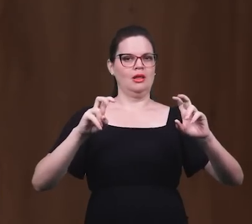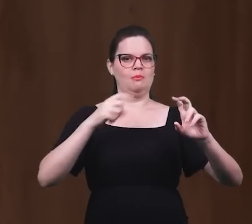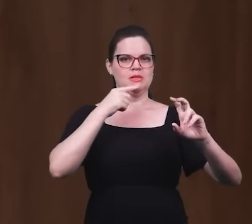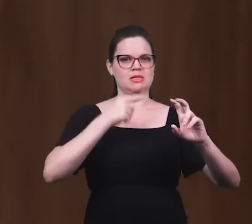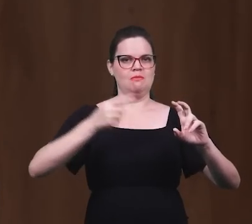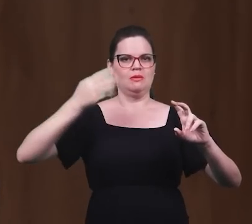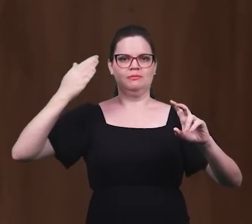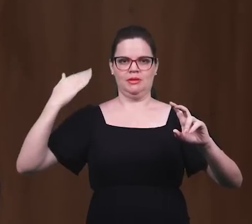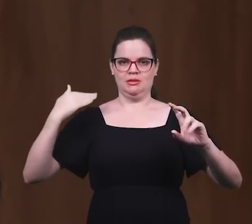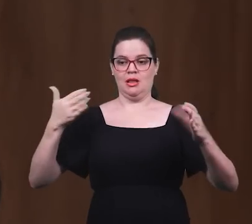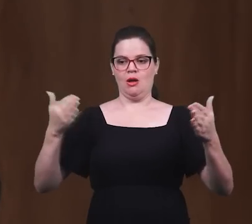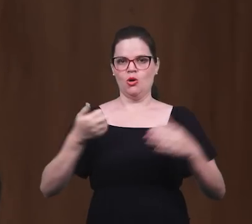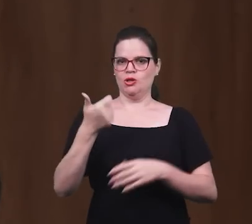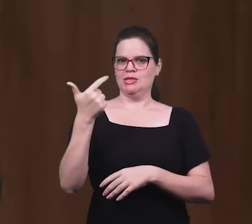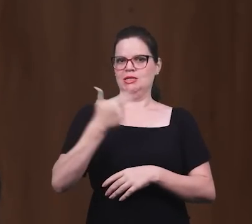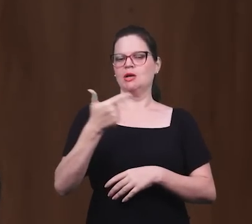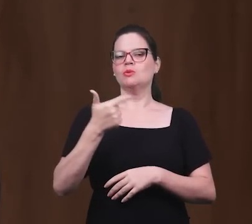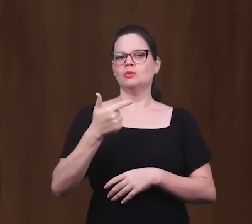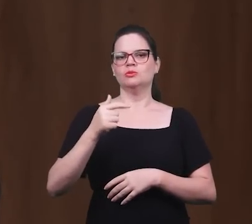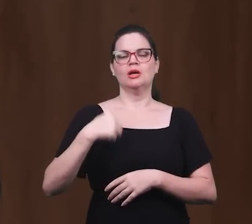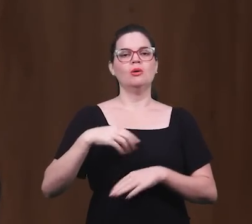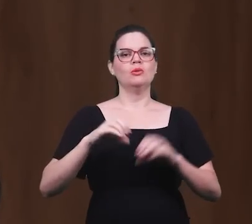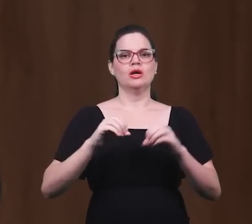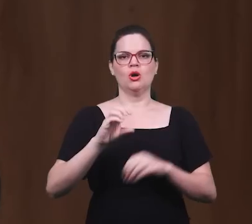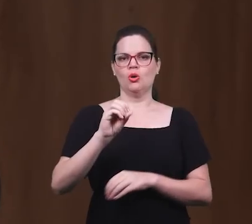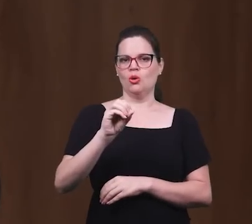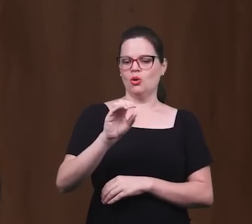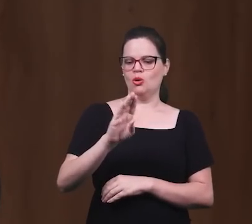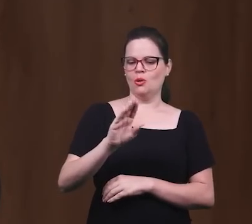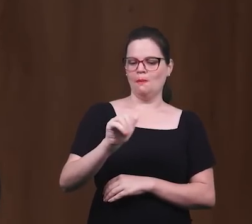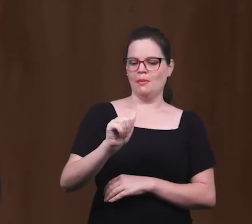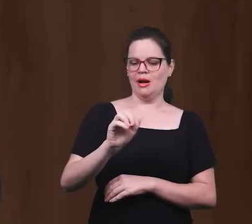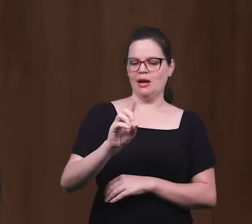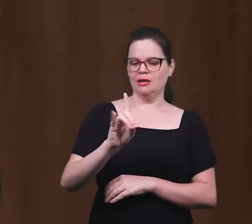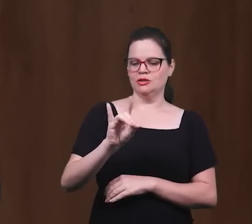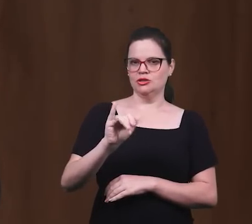passada, agora o segundo episódio, é Obadias, quando ele fala: